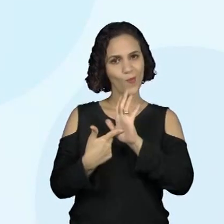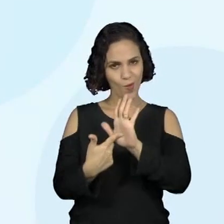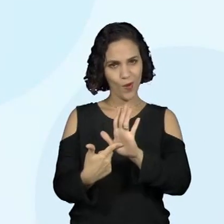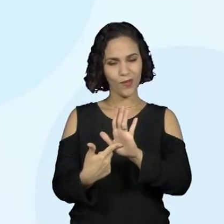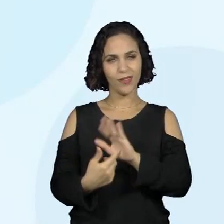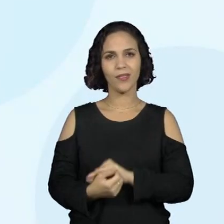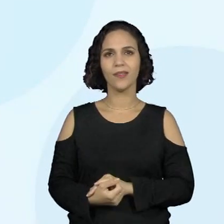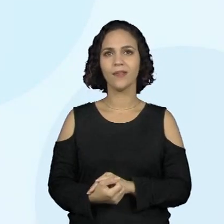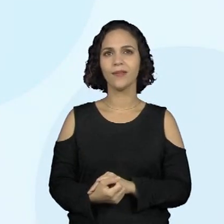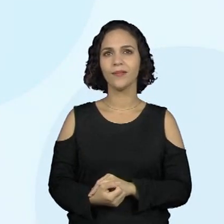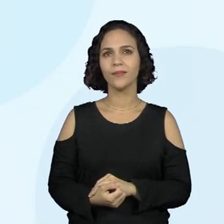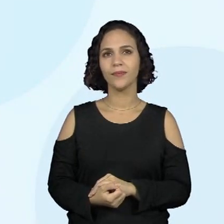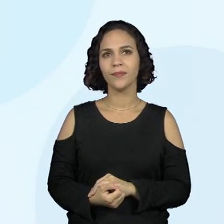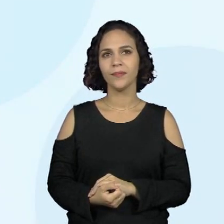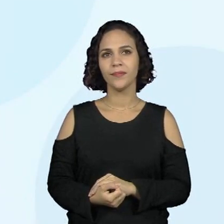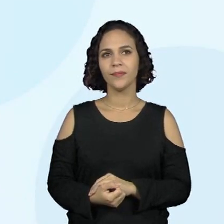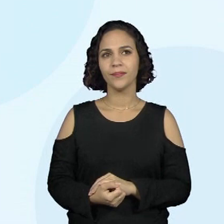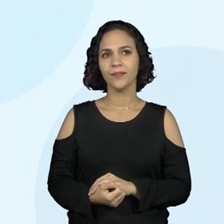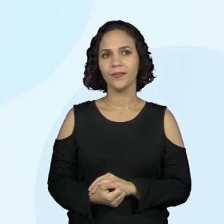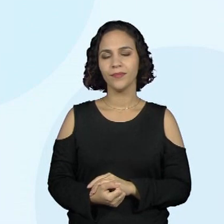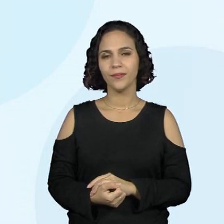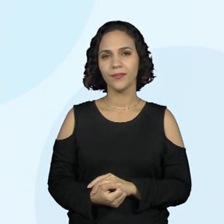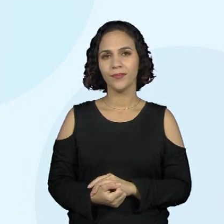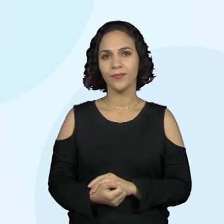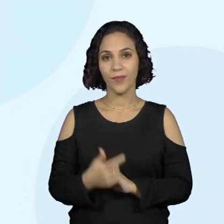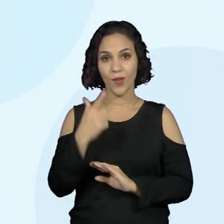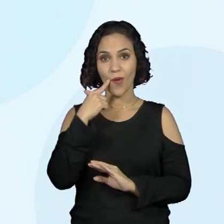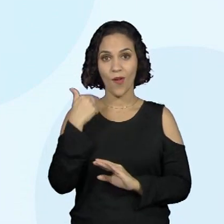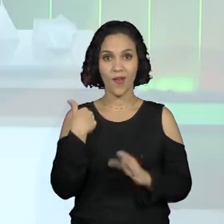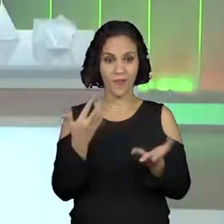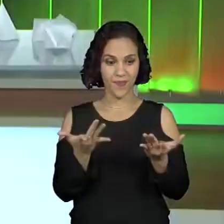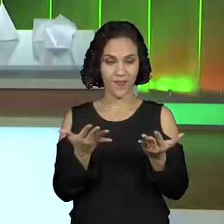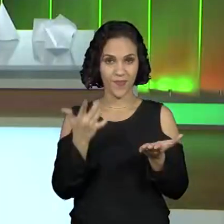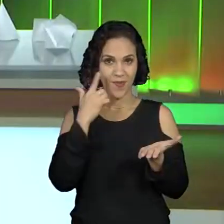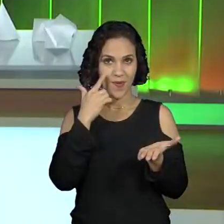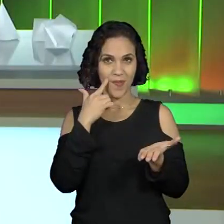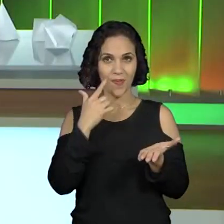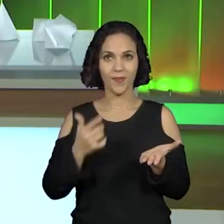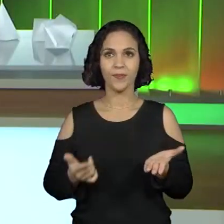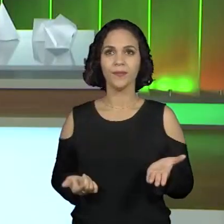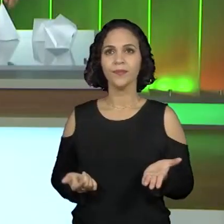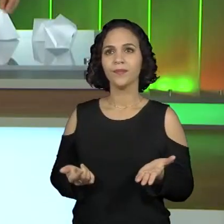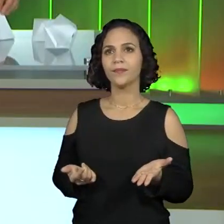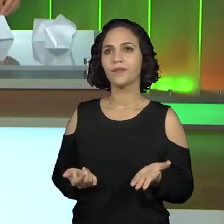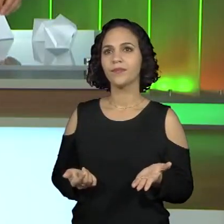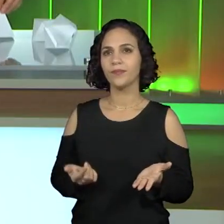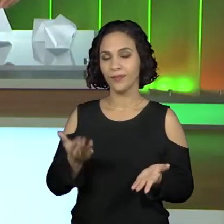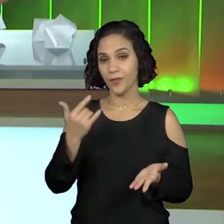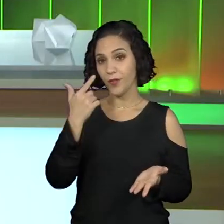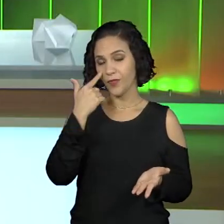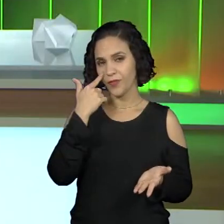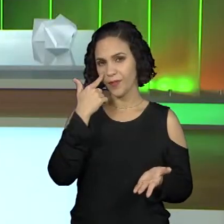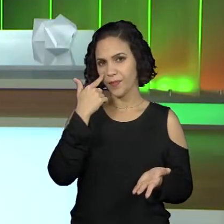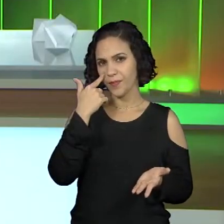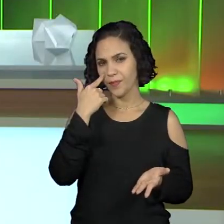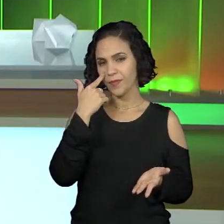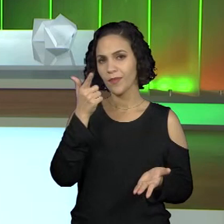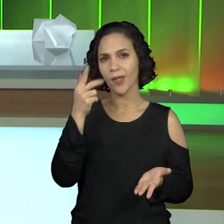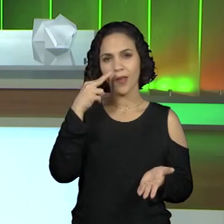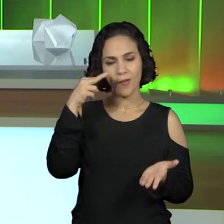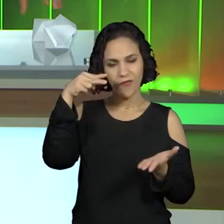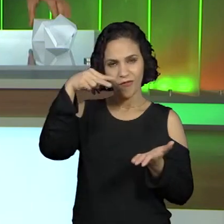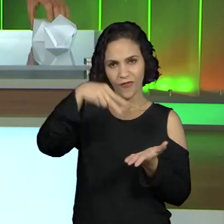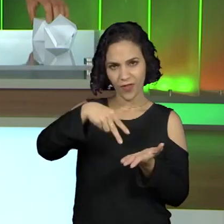vocês, aqui na minha mão. Eu quero que vocês, a partir da